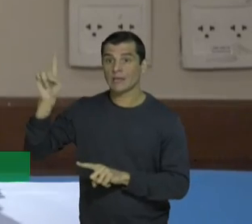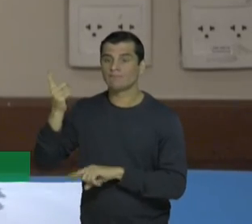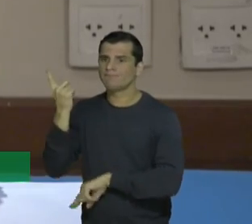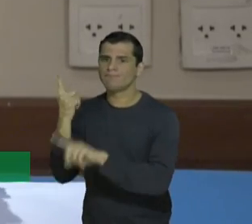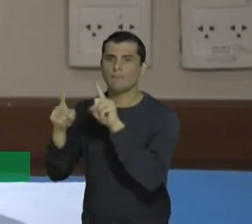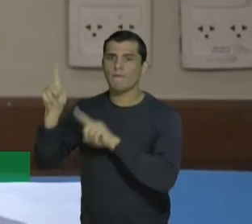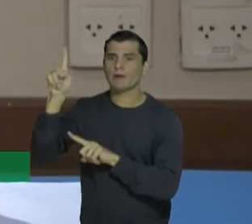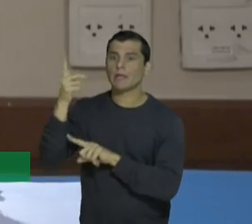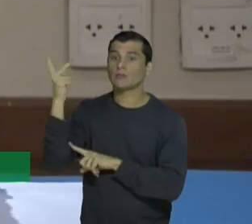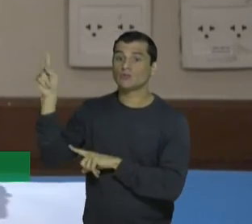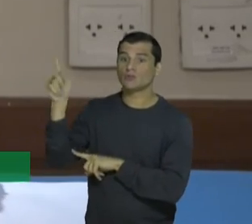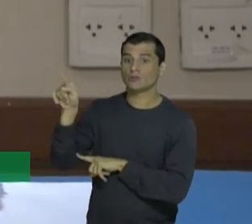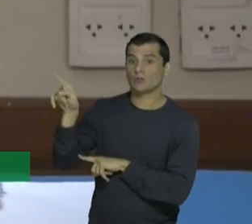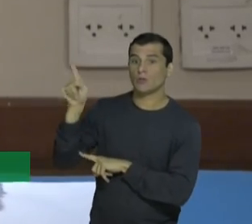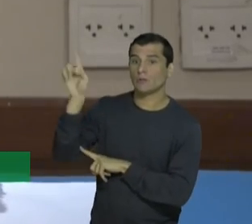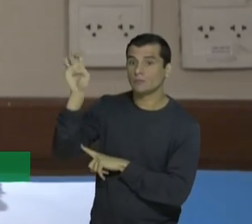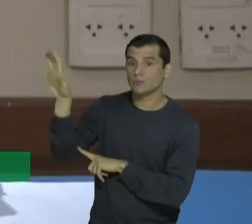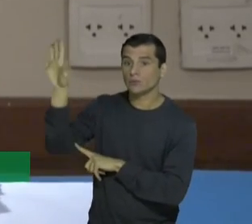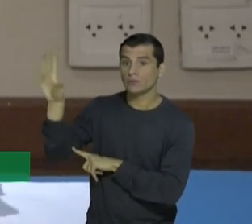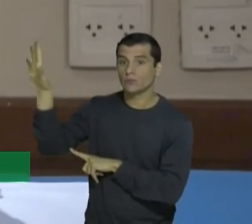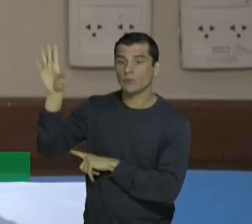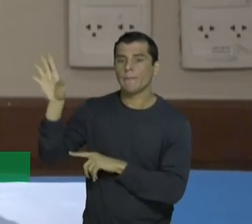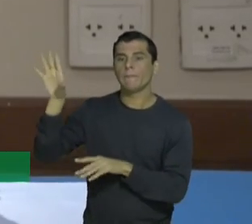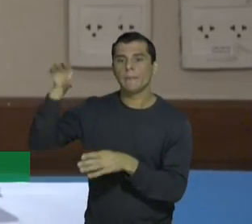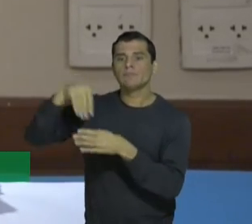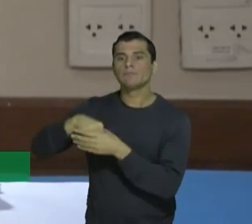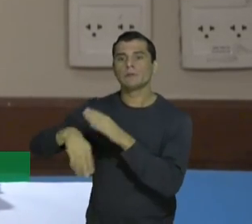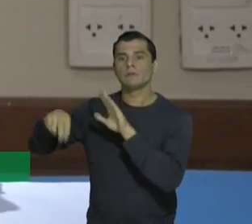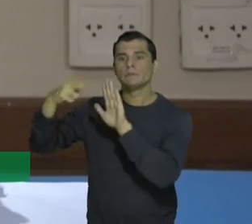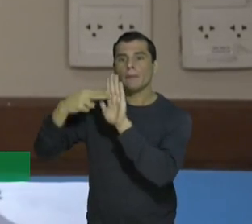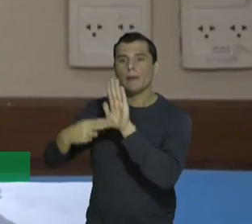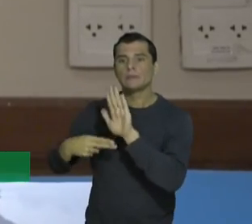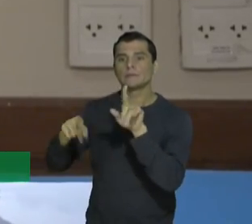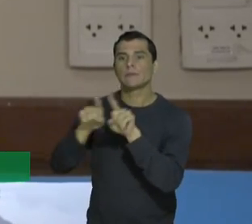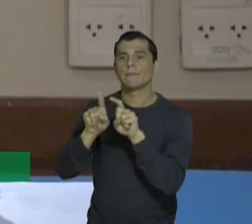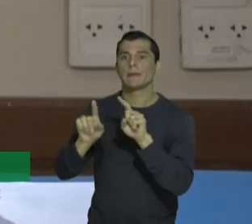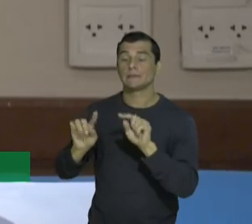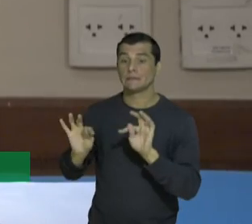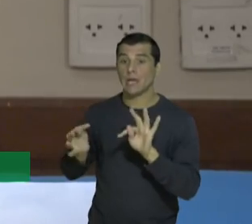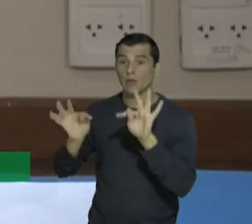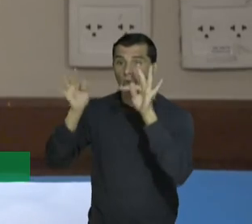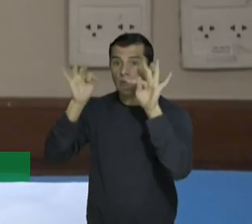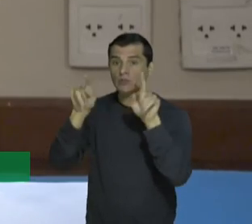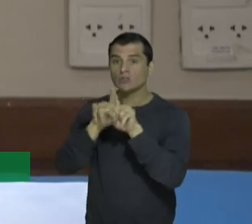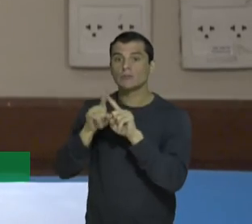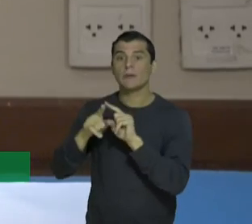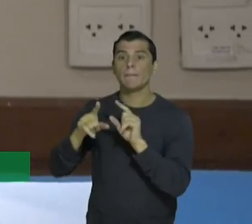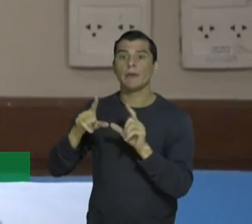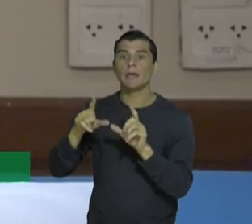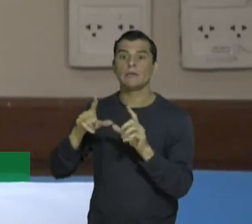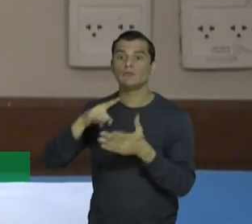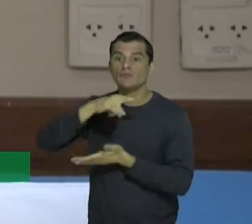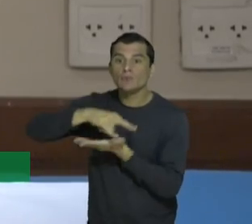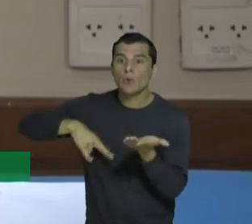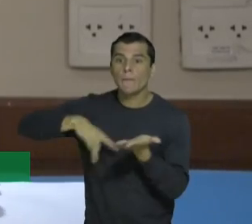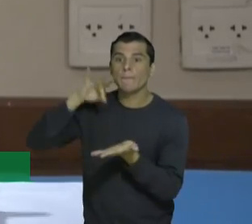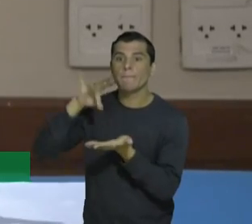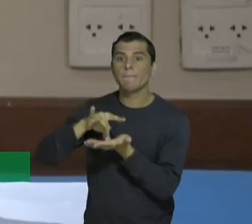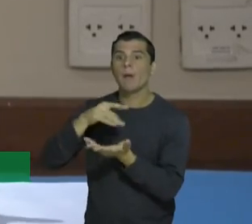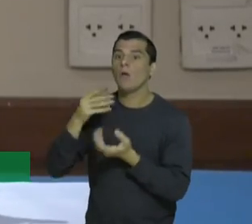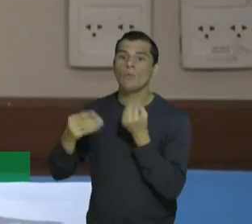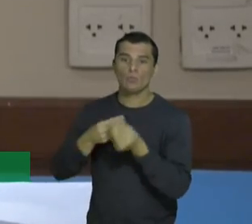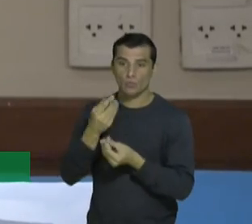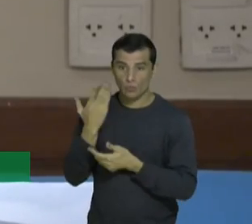vista normativo eh tecnológico e diplomático somado a uma ausência de projeto